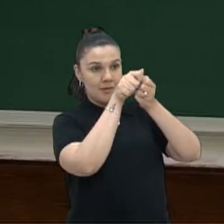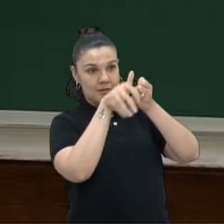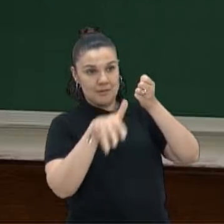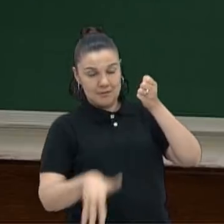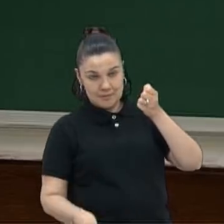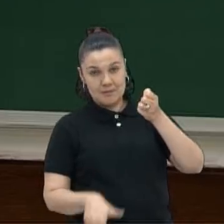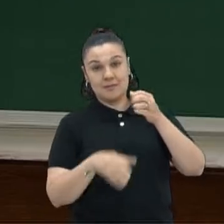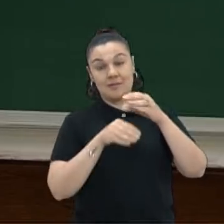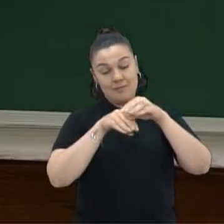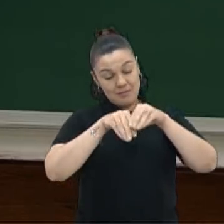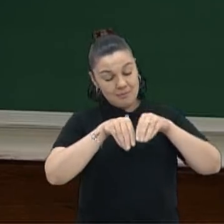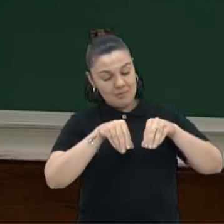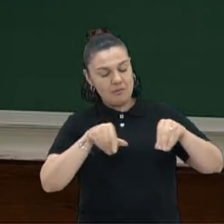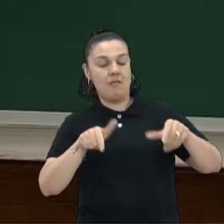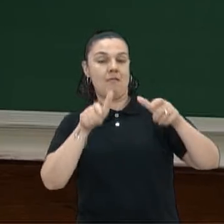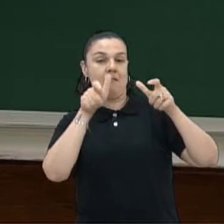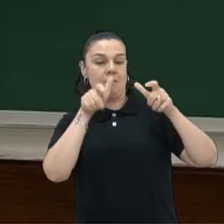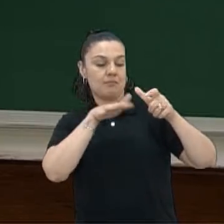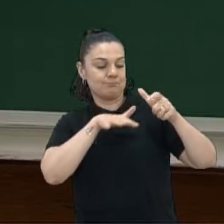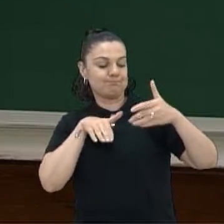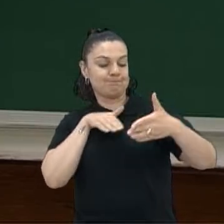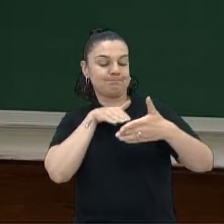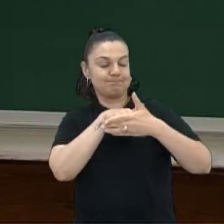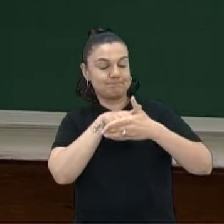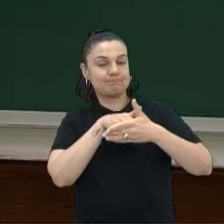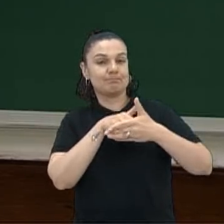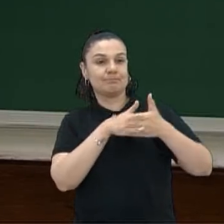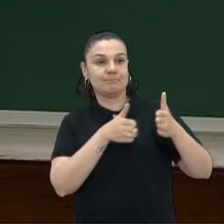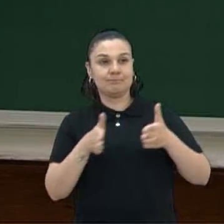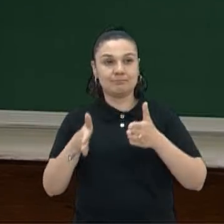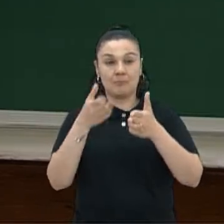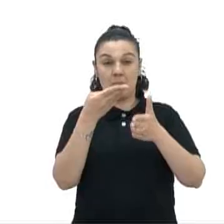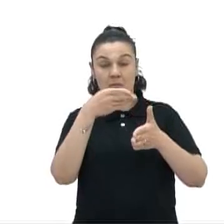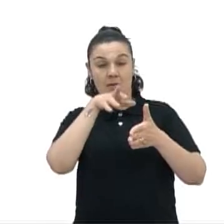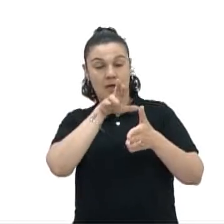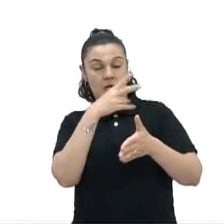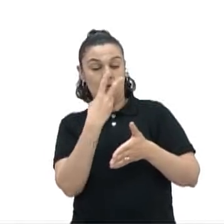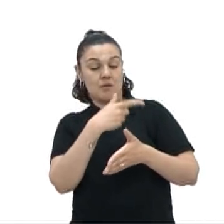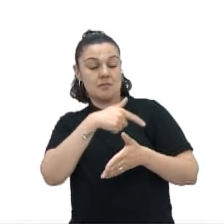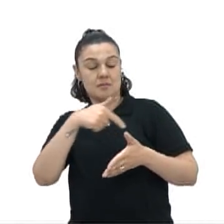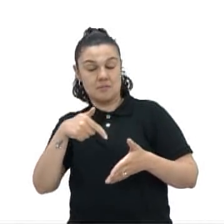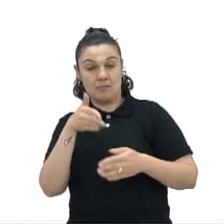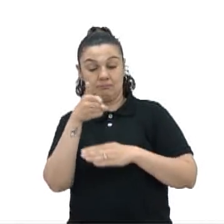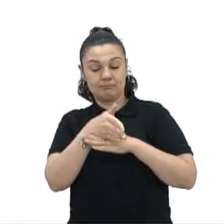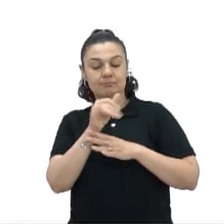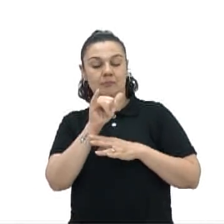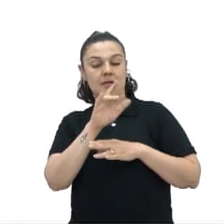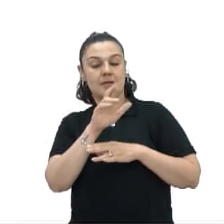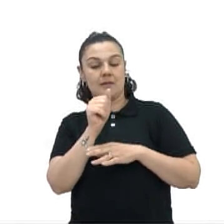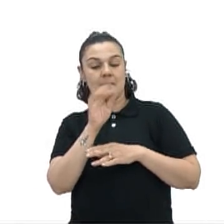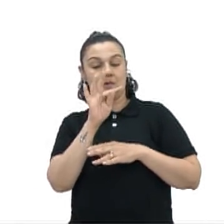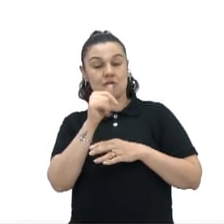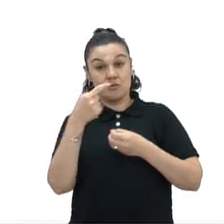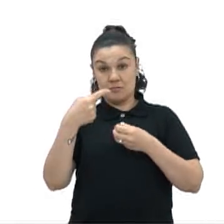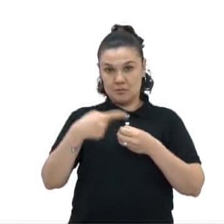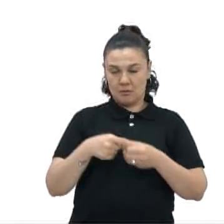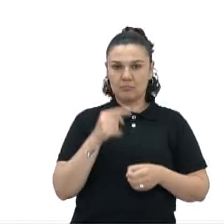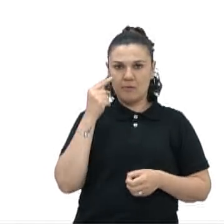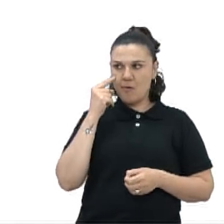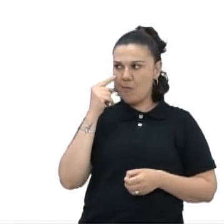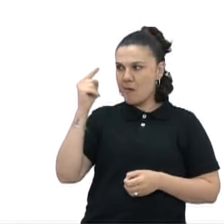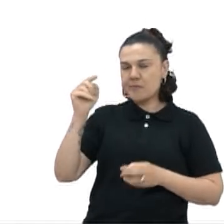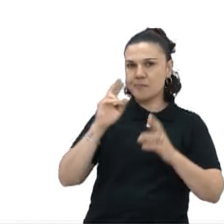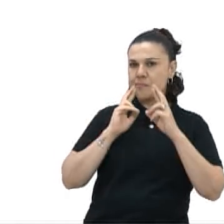Deslizamento de terra interdita a rua que dá acesso à BR-277 em Irati. Essa